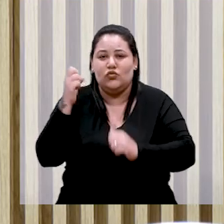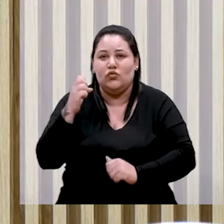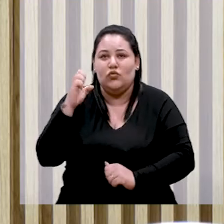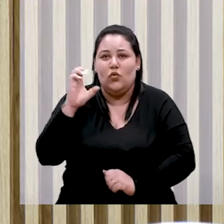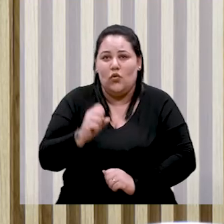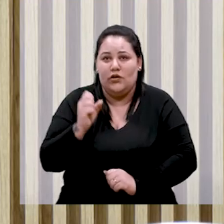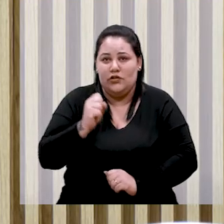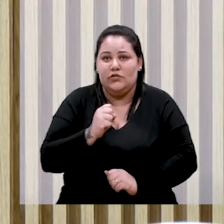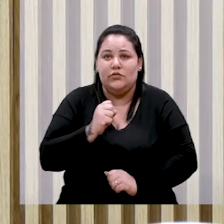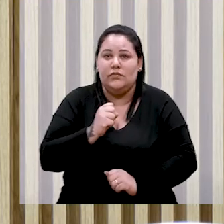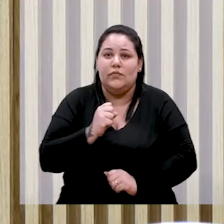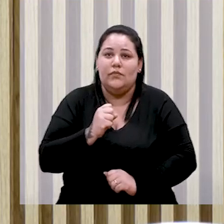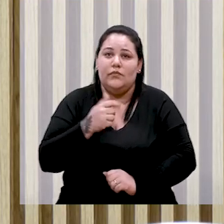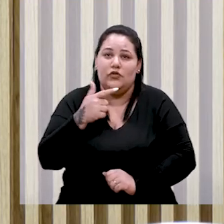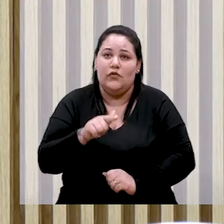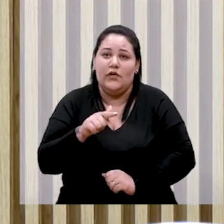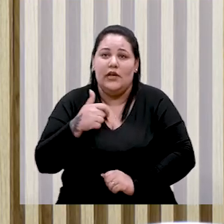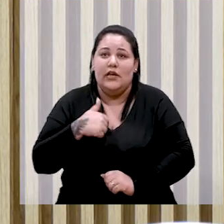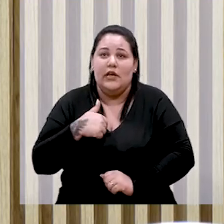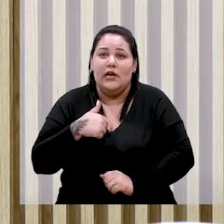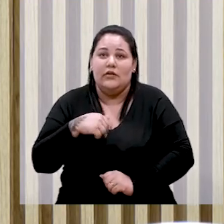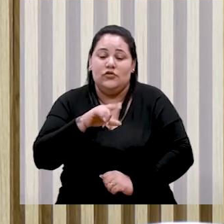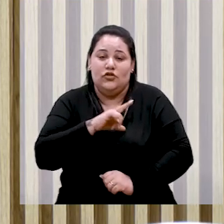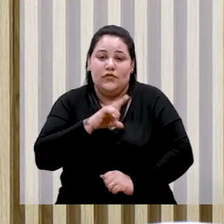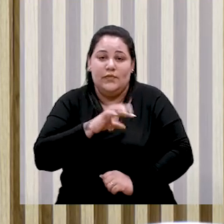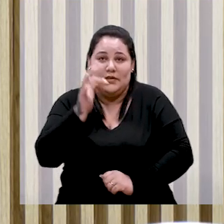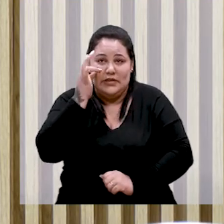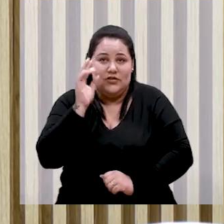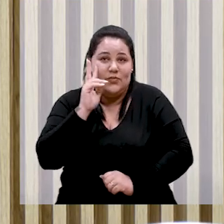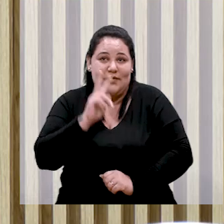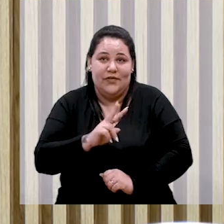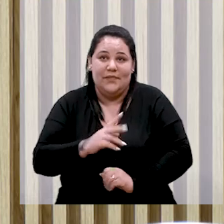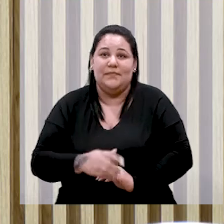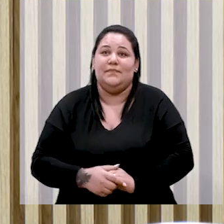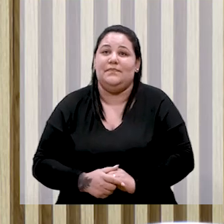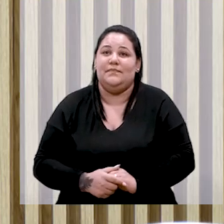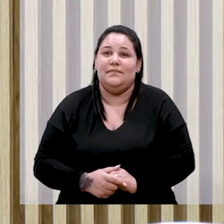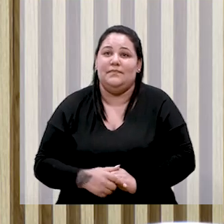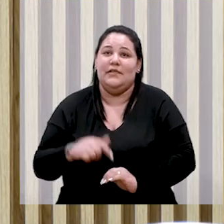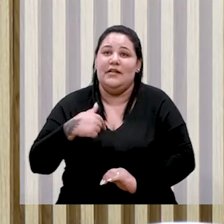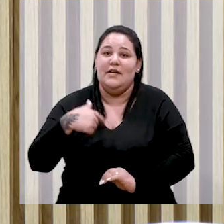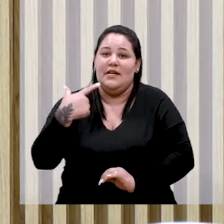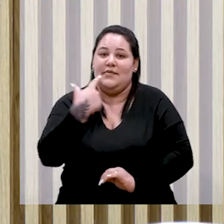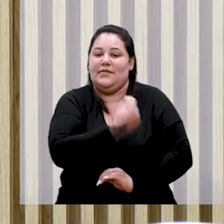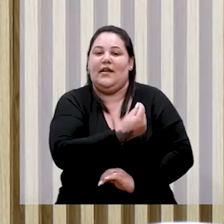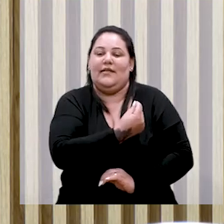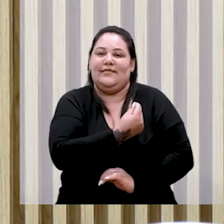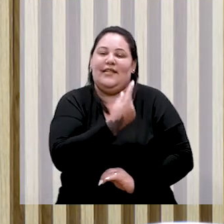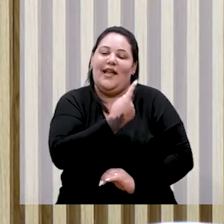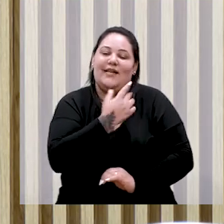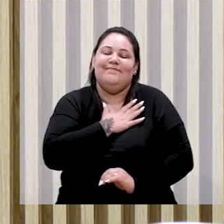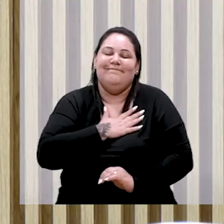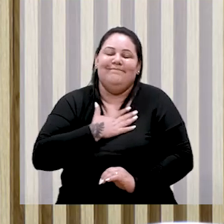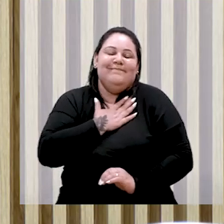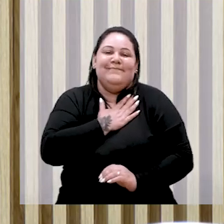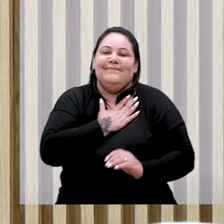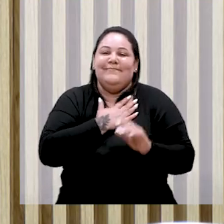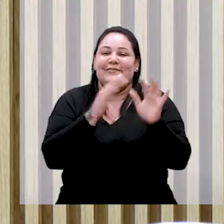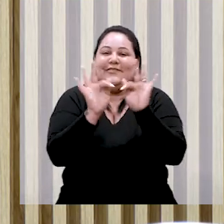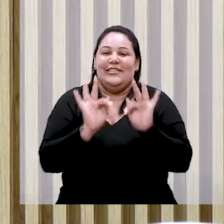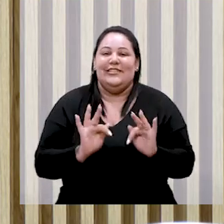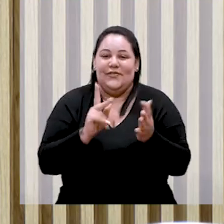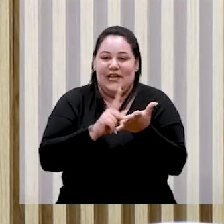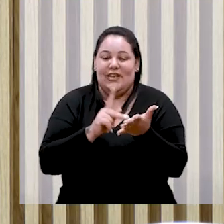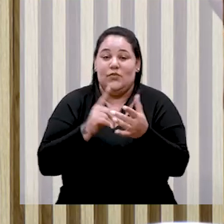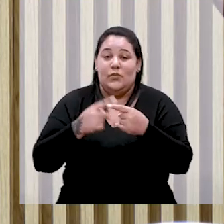Eduardo Leite, por mais de uma vez, por mais de uma ocasião, e eu estive lá para a gente ver como é que tá. Eu saí de lá extremamente feliz,